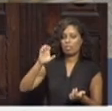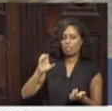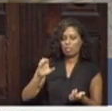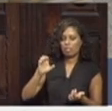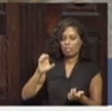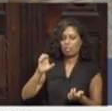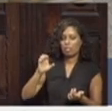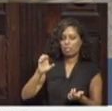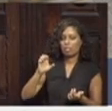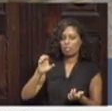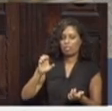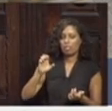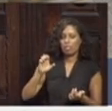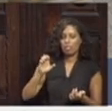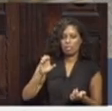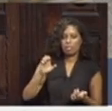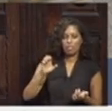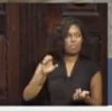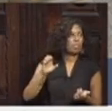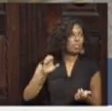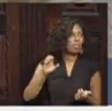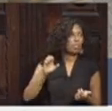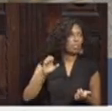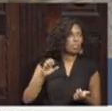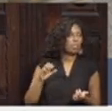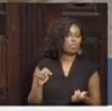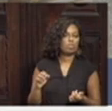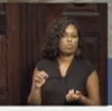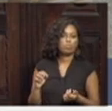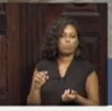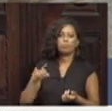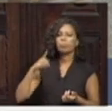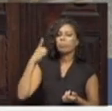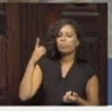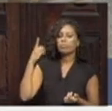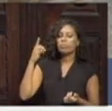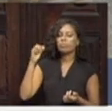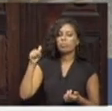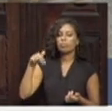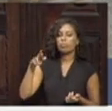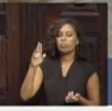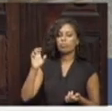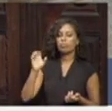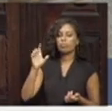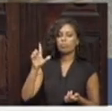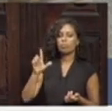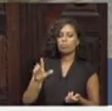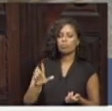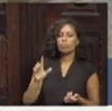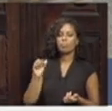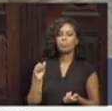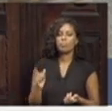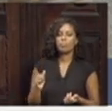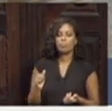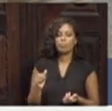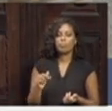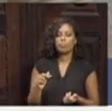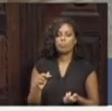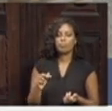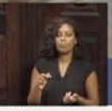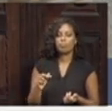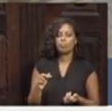Eu te disse. Ele vai depois retornar. Vai, Carlos Mink. Senhor presidente, eu não só quero dar um parecer altamente favorável,